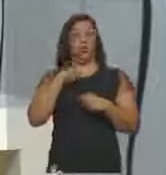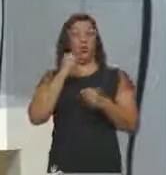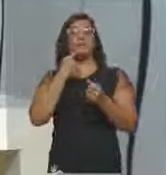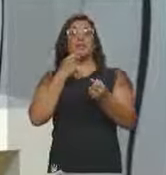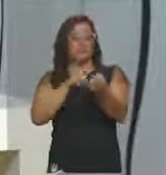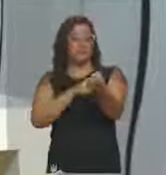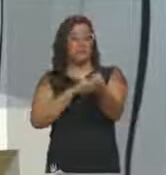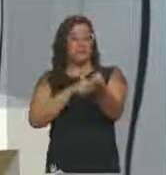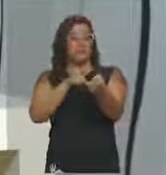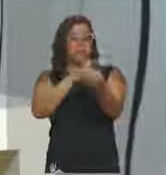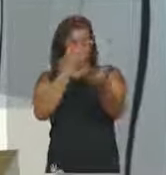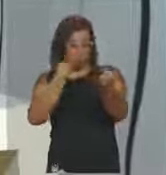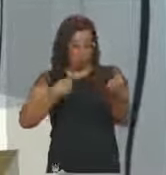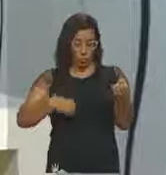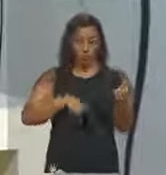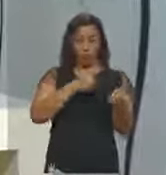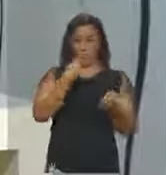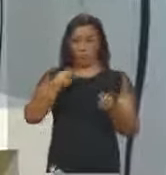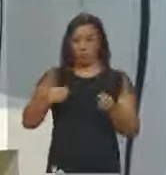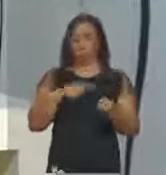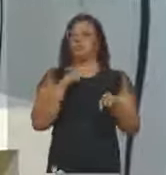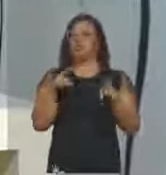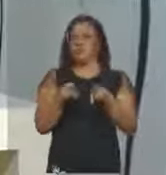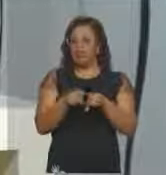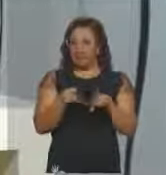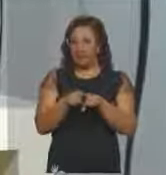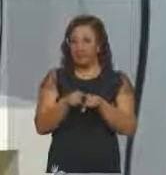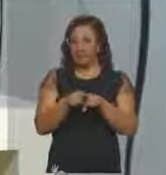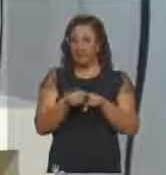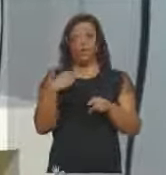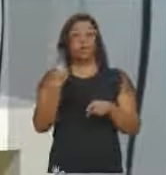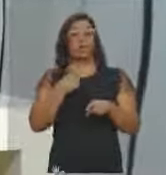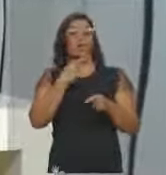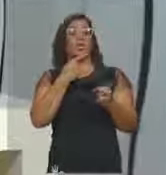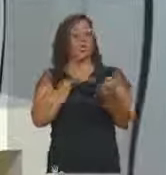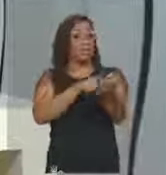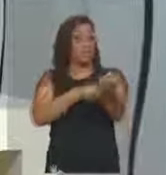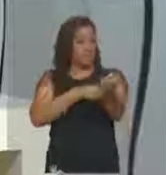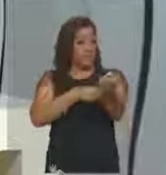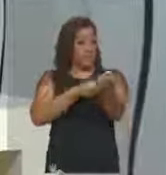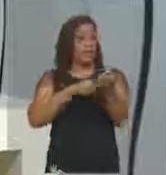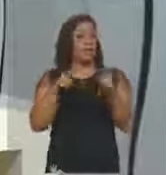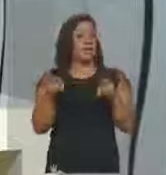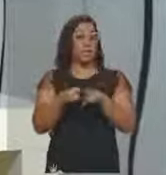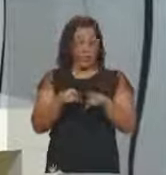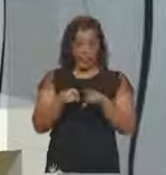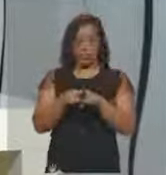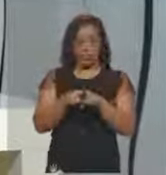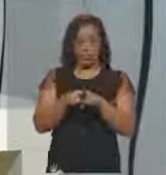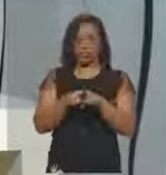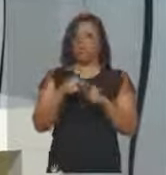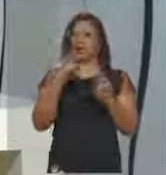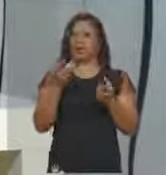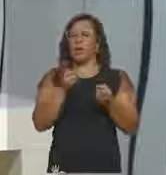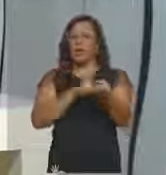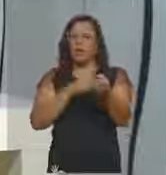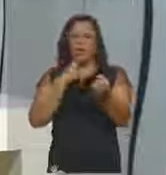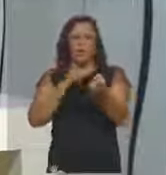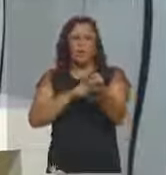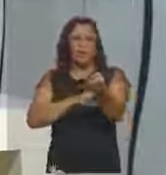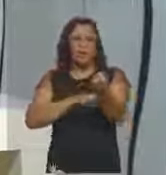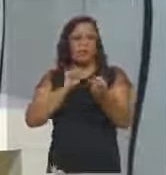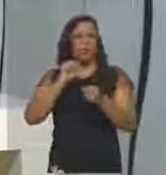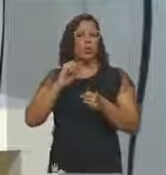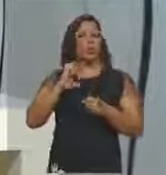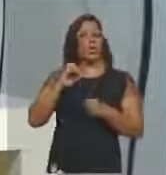sangue. E também do nosso sangue, das células, quem traz o sangue rico em gás carbônico